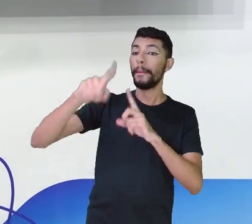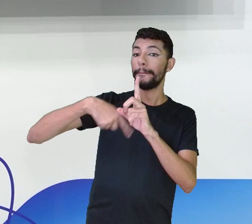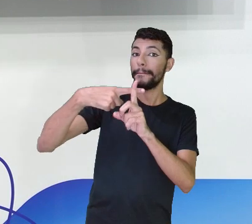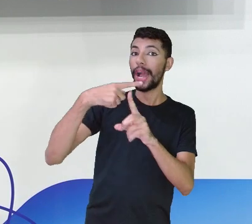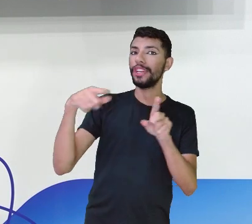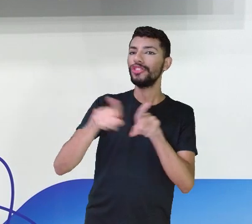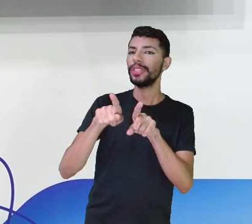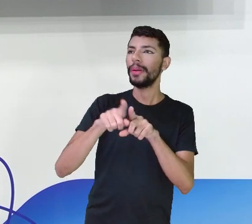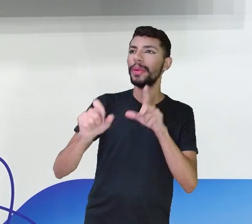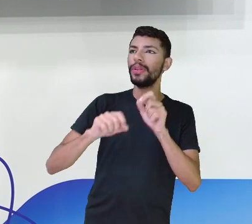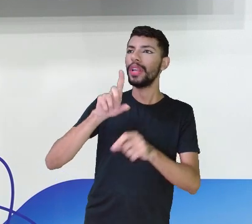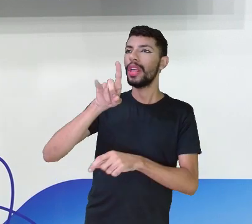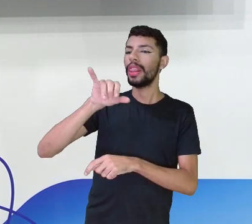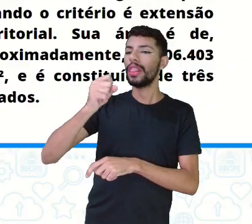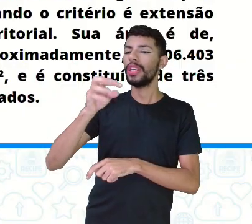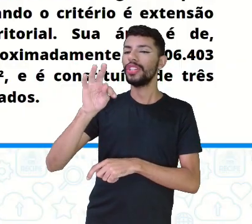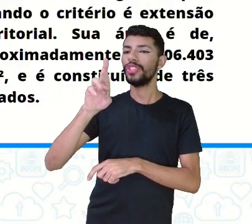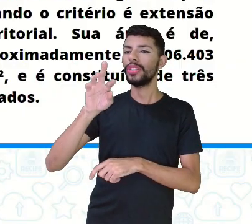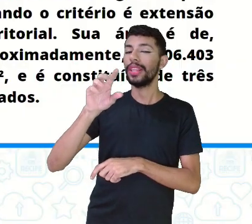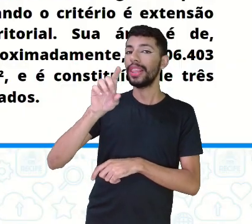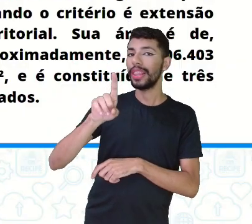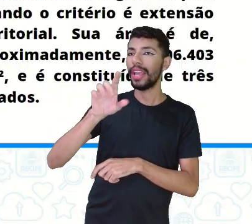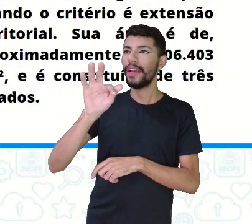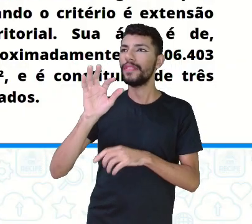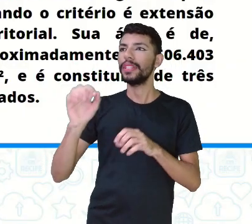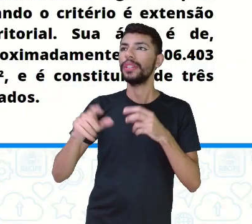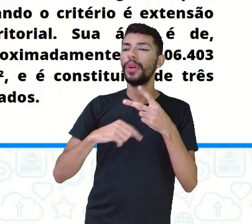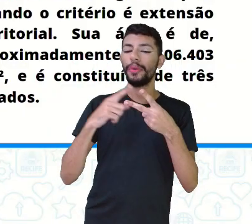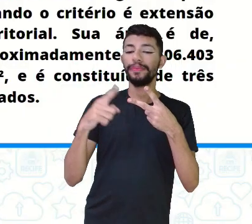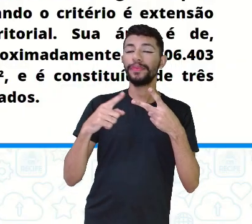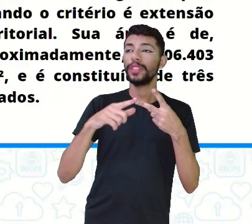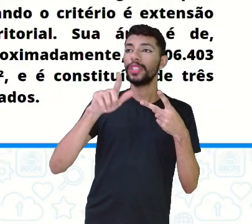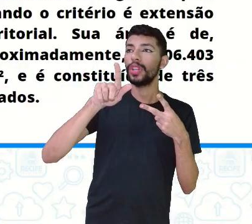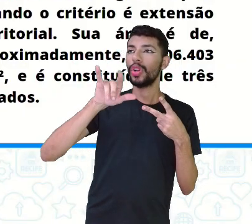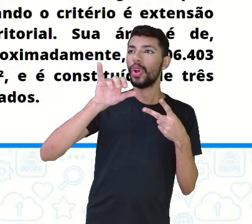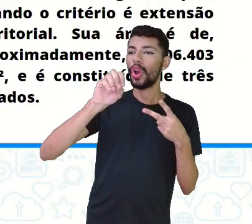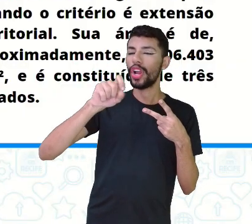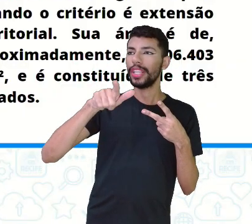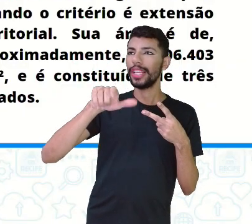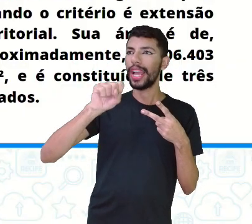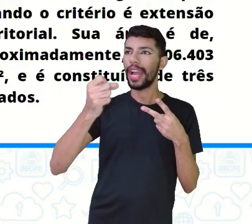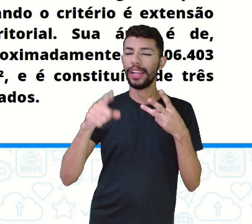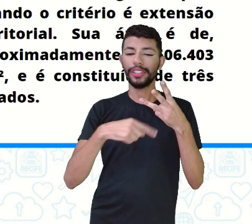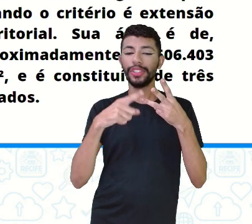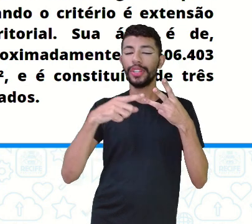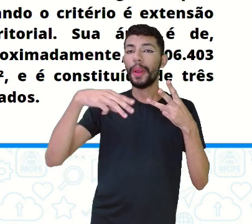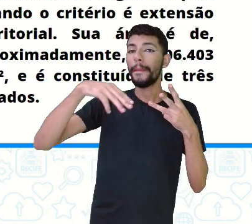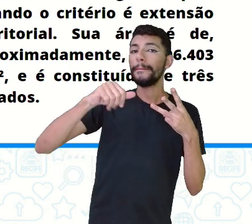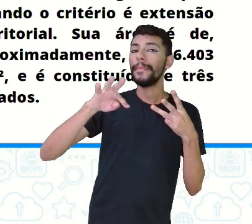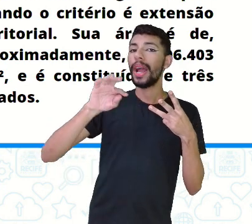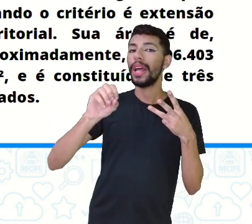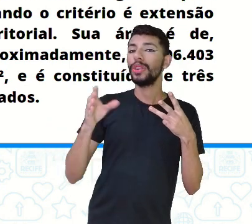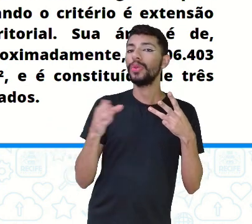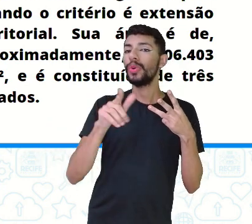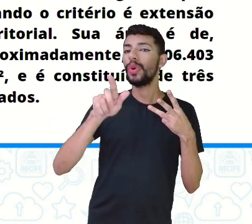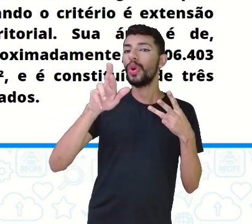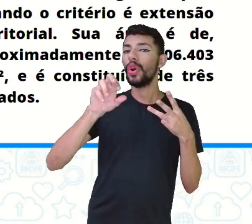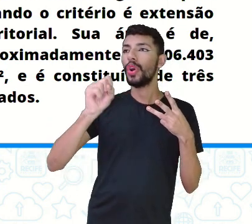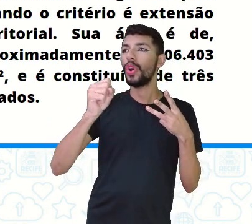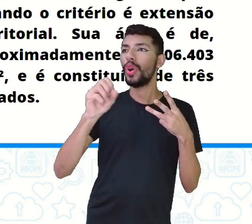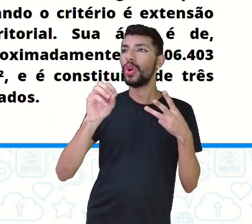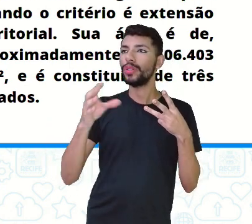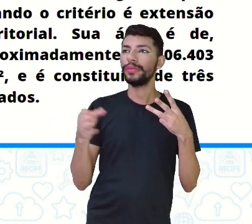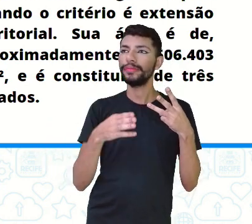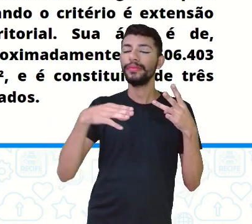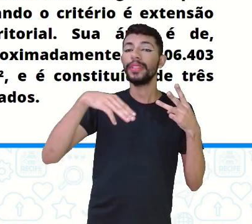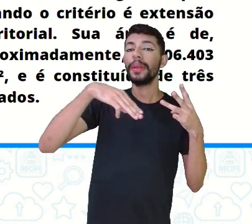tá? Goiás, Mato Grosso e Mato Grosso do Sul, tá certo? O Distrito Federal é